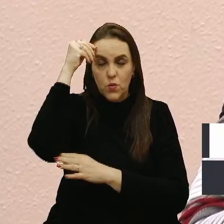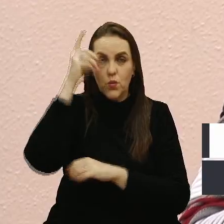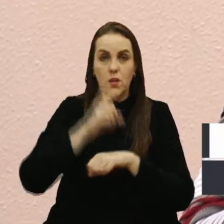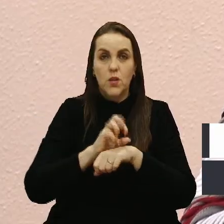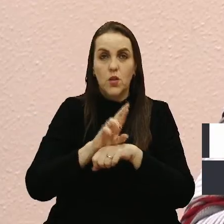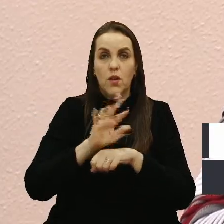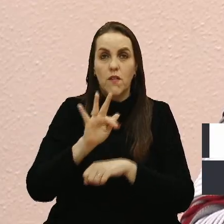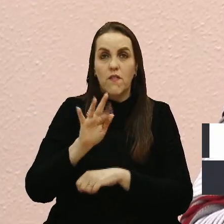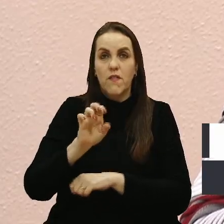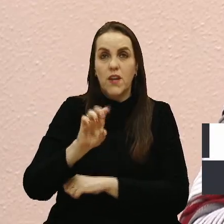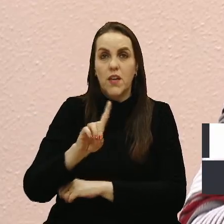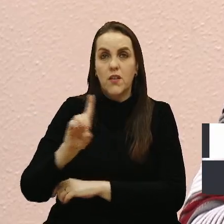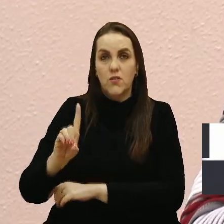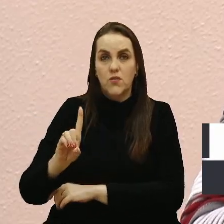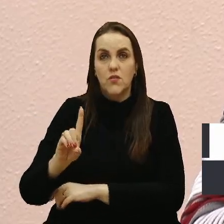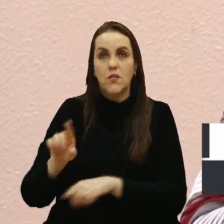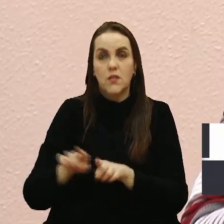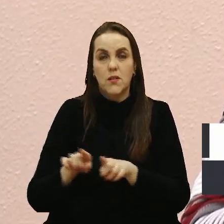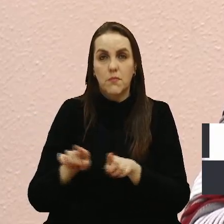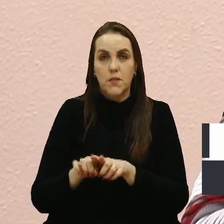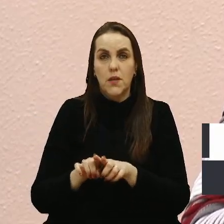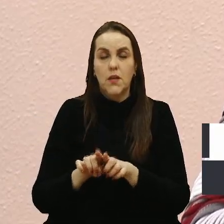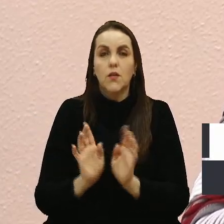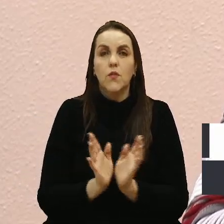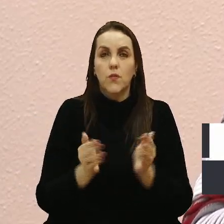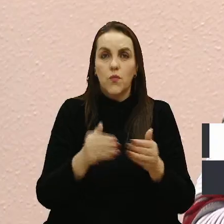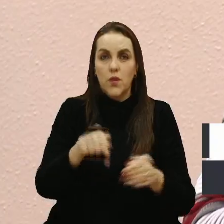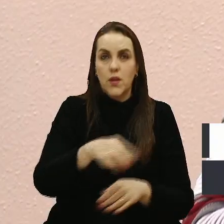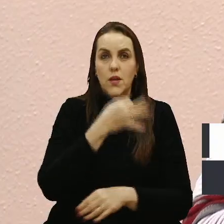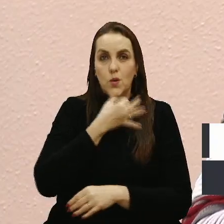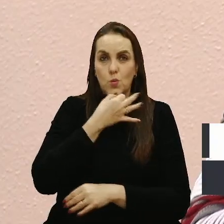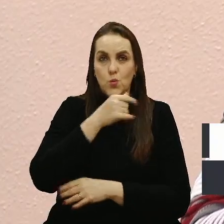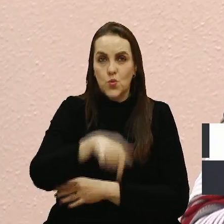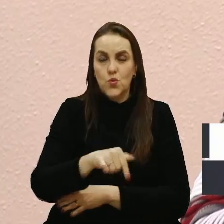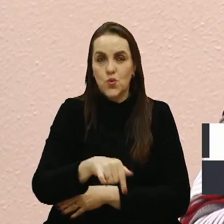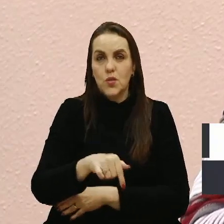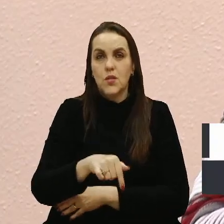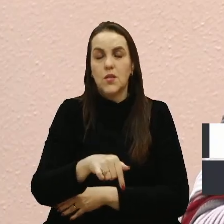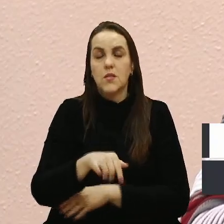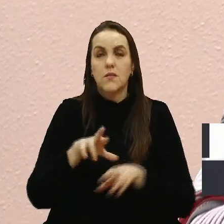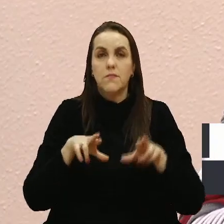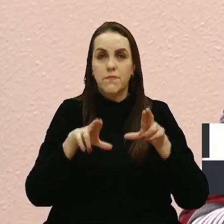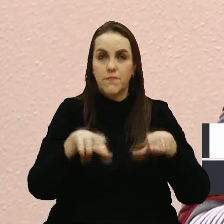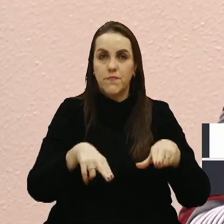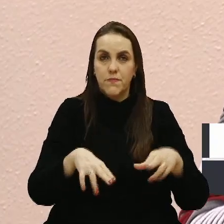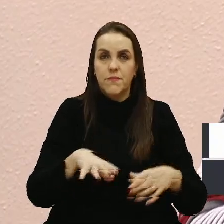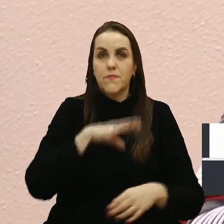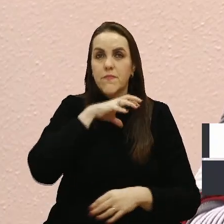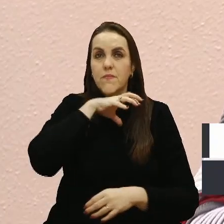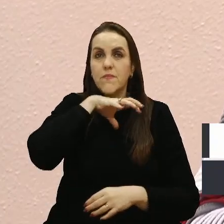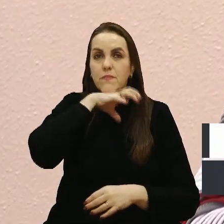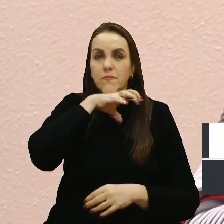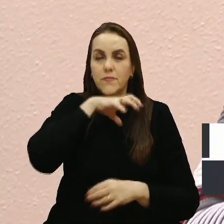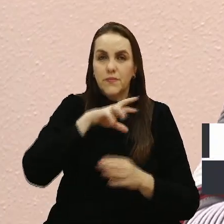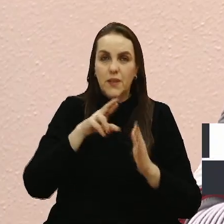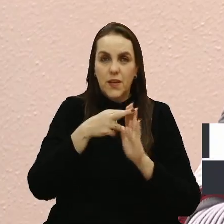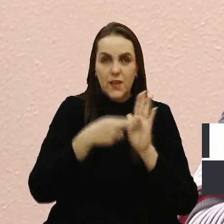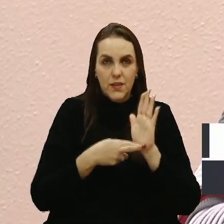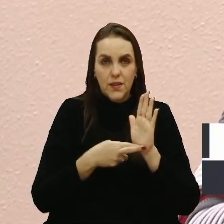que é diretor do Foro de Caxias do Sul, em reconhecimento à regularização fundiária. Então, deixar nossos registros